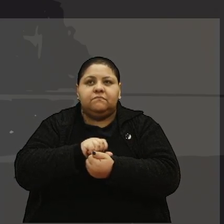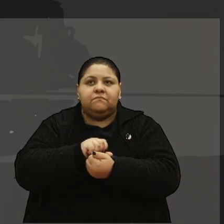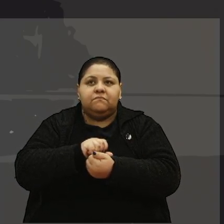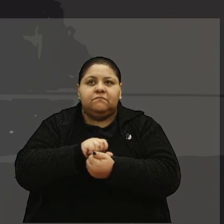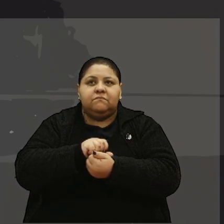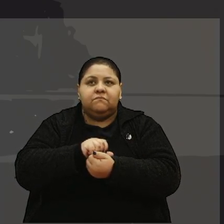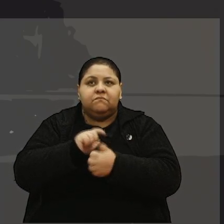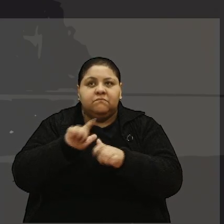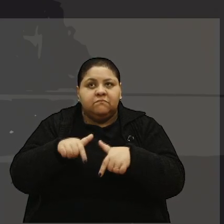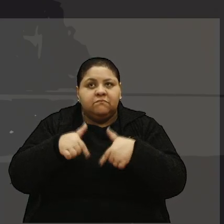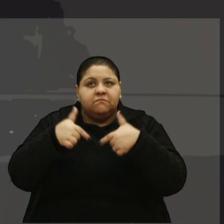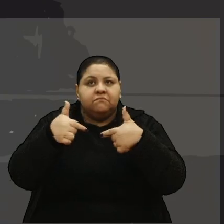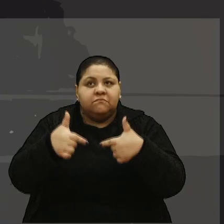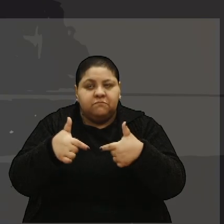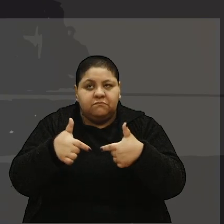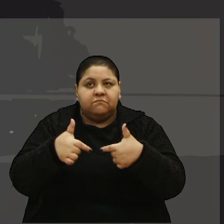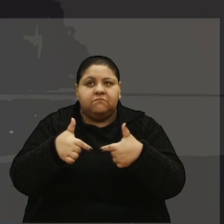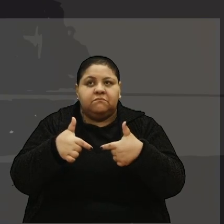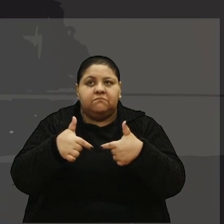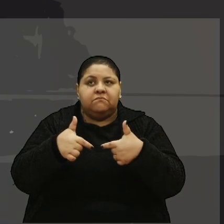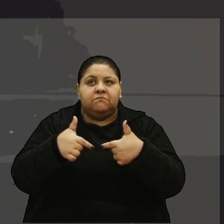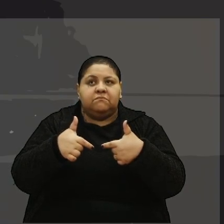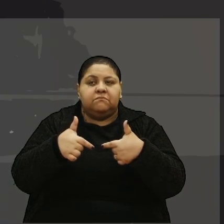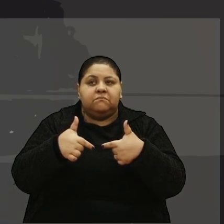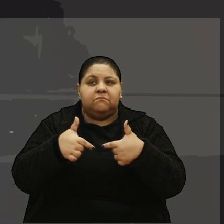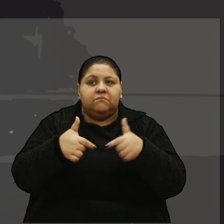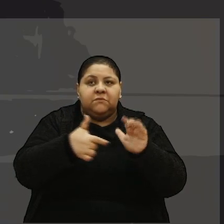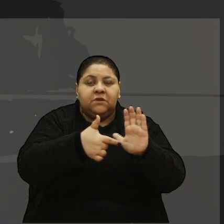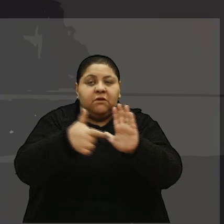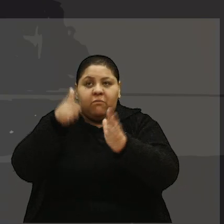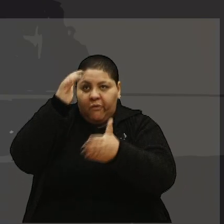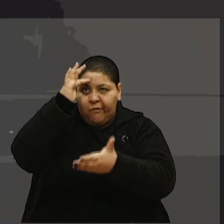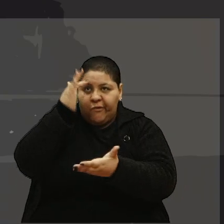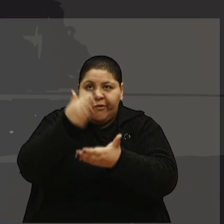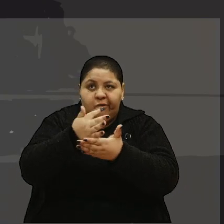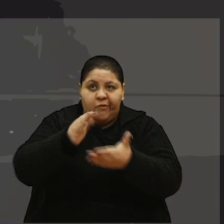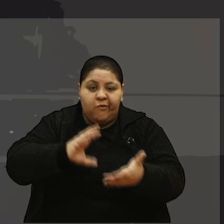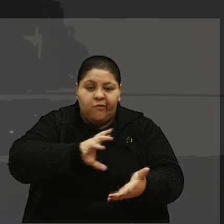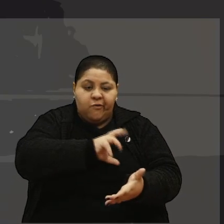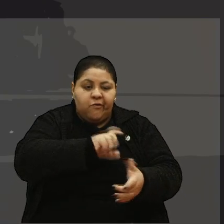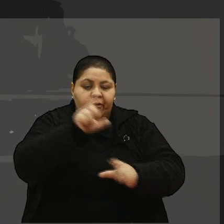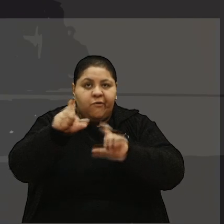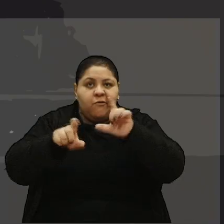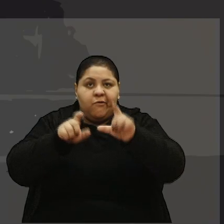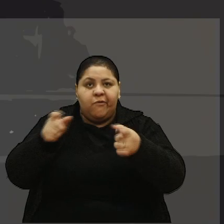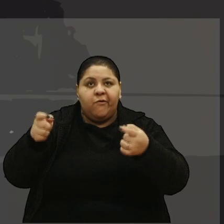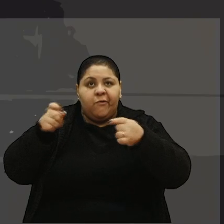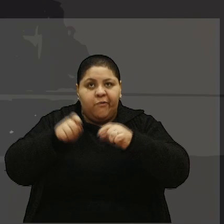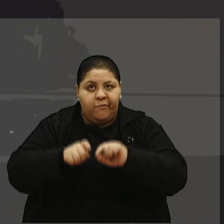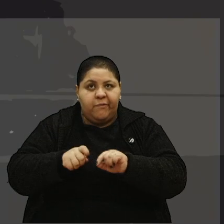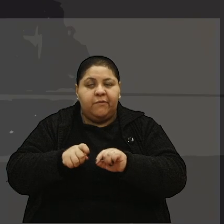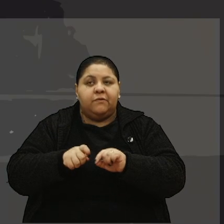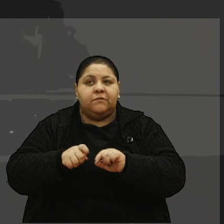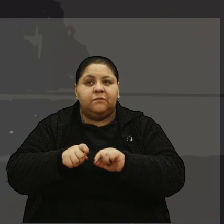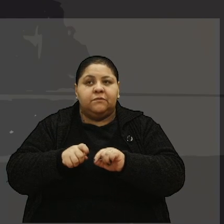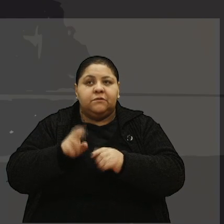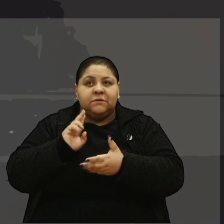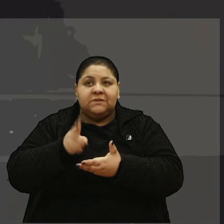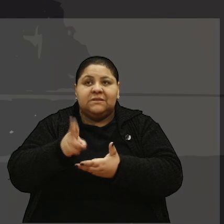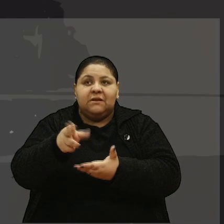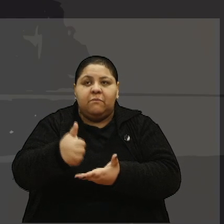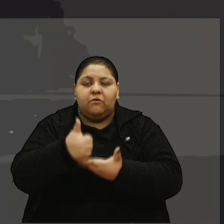agindo com ações que refletem a fé, o amor às pessoas que precisam cada vez mais o